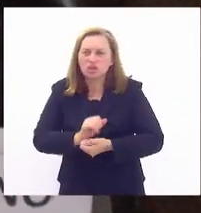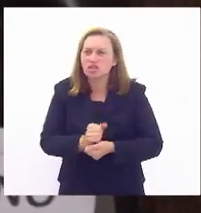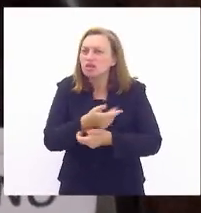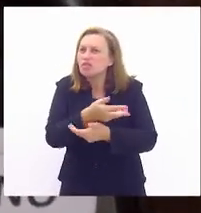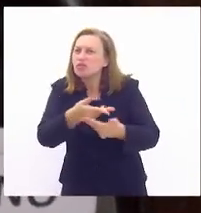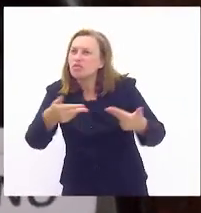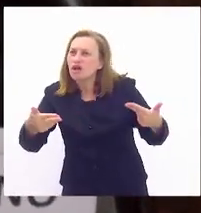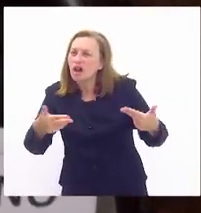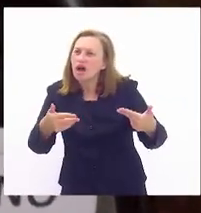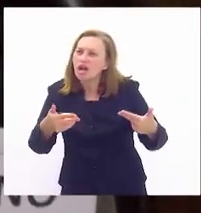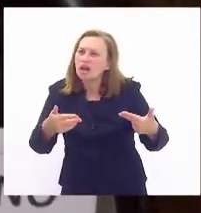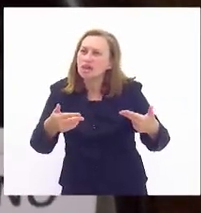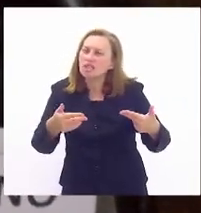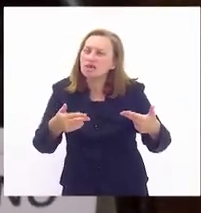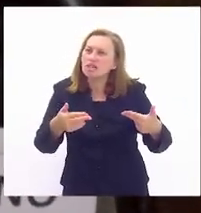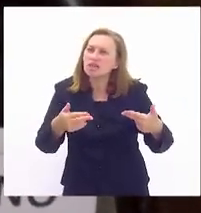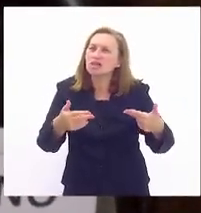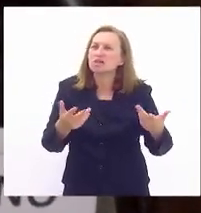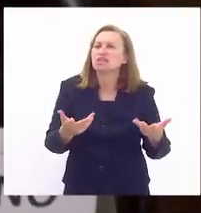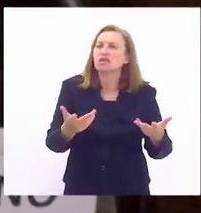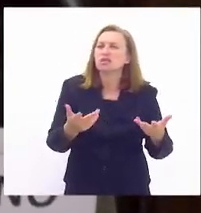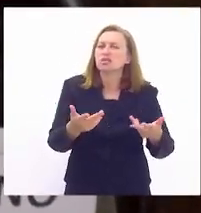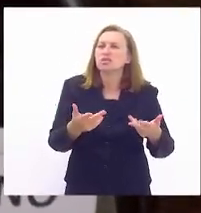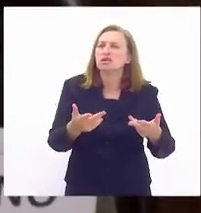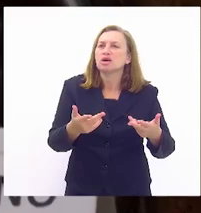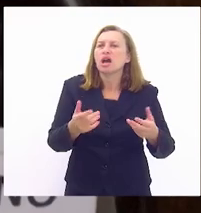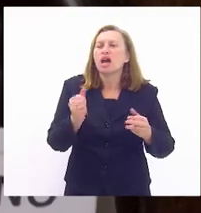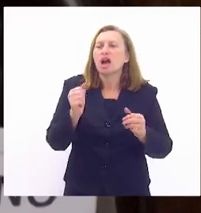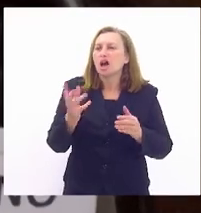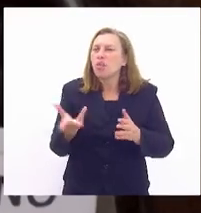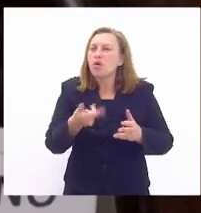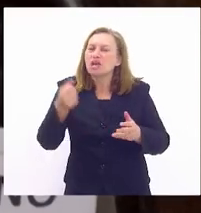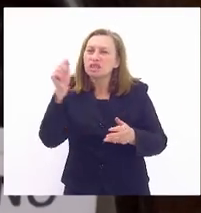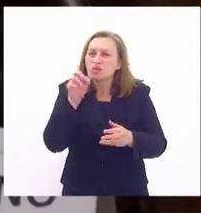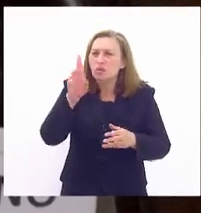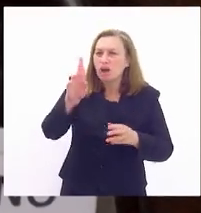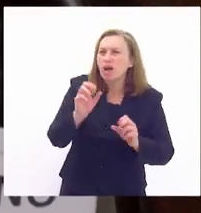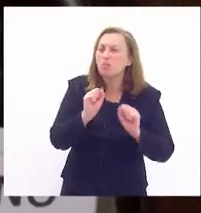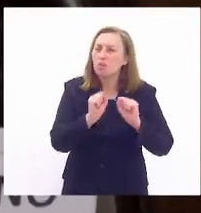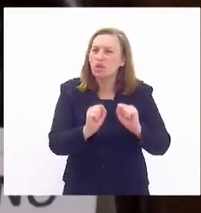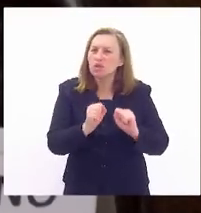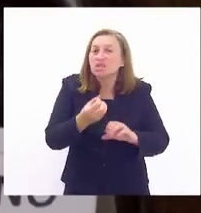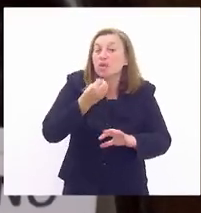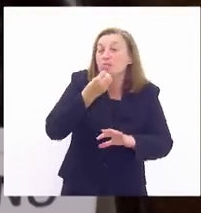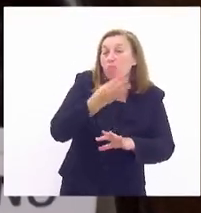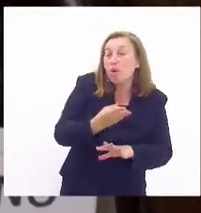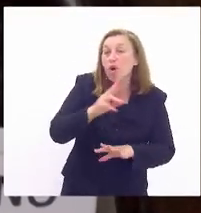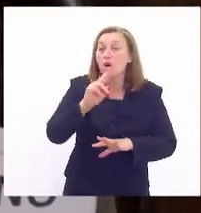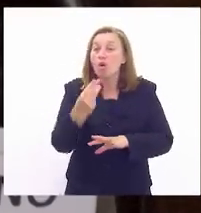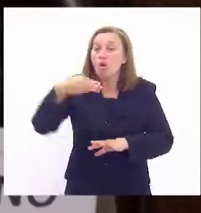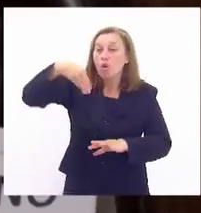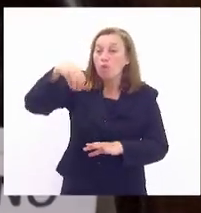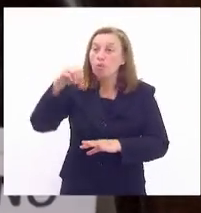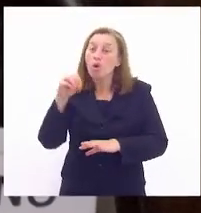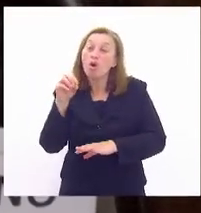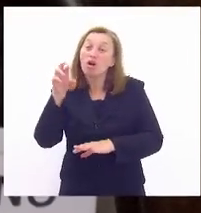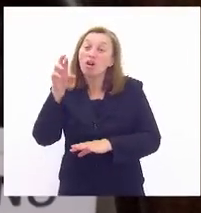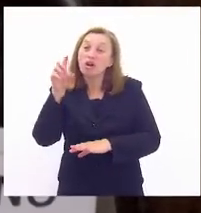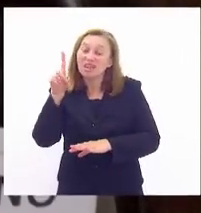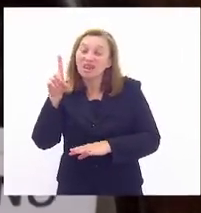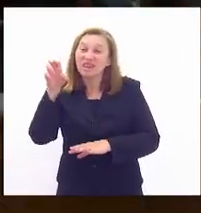de índices, a qualidade do ar, ela pode ser moderada a boa em várias regiões.